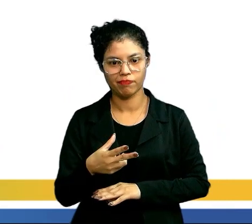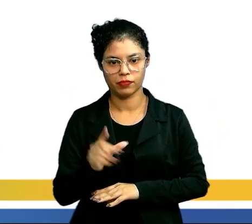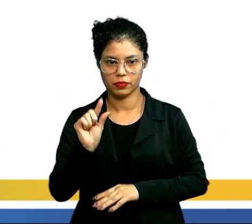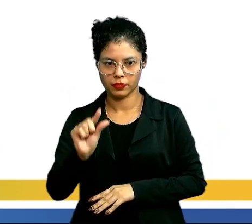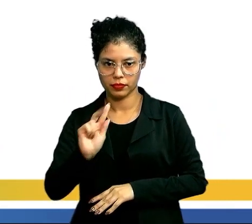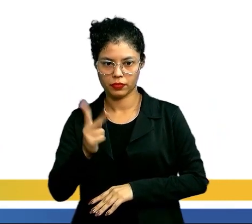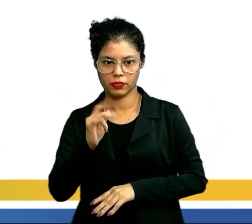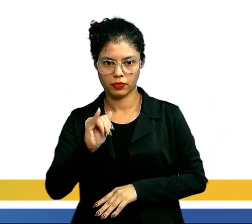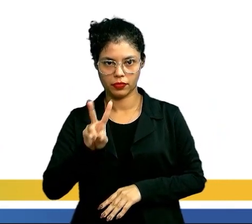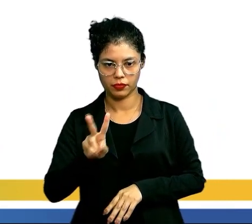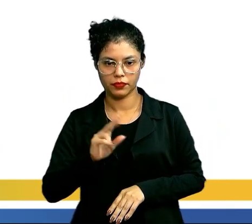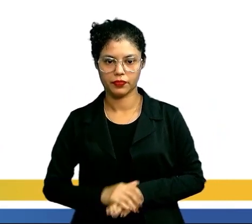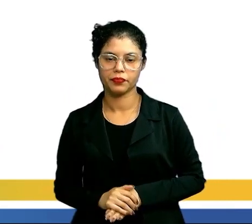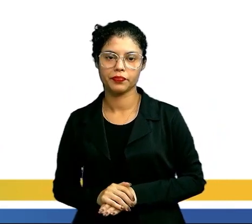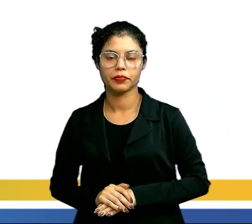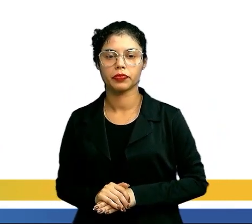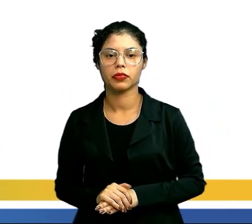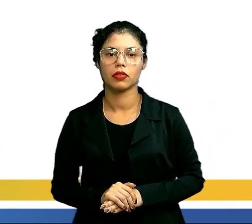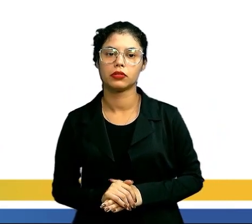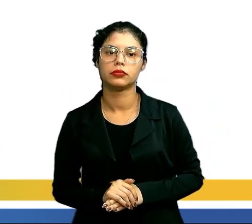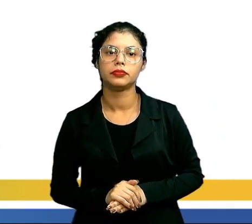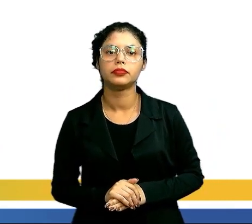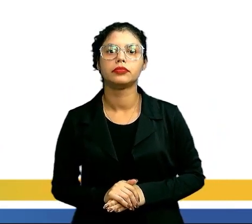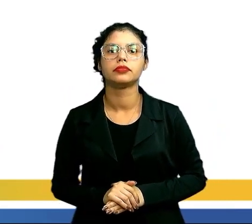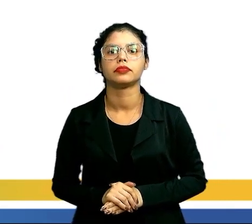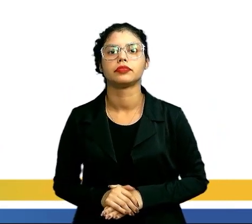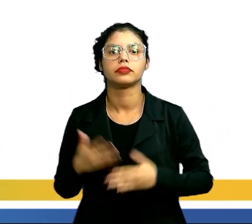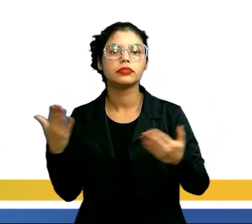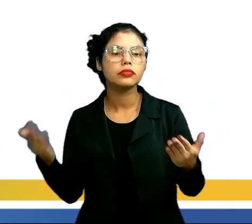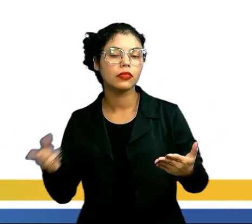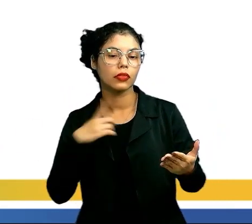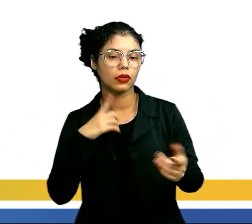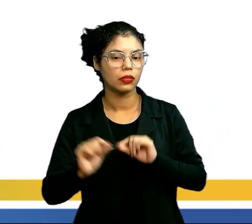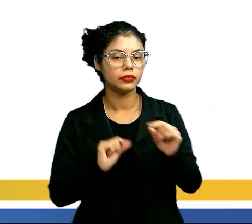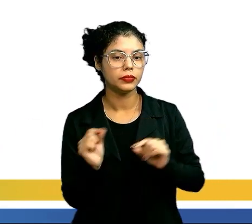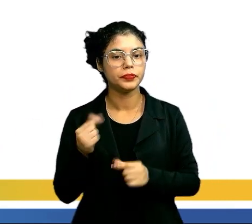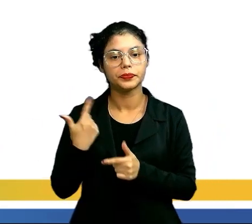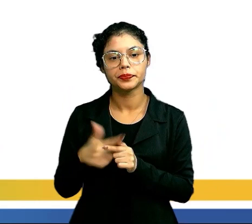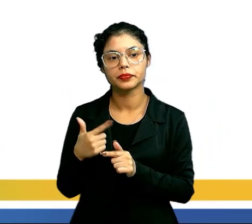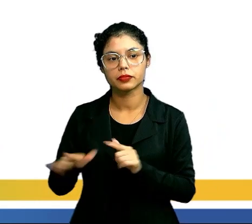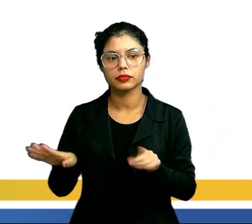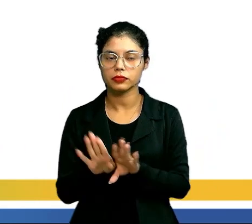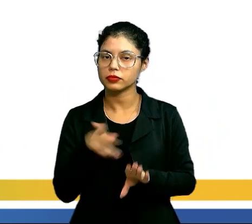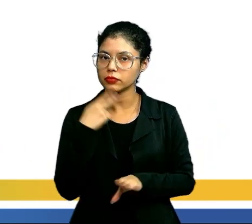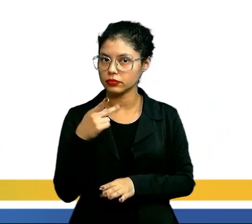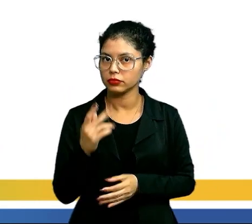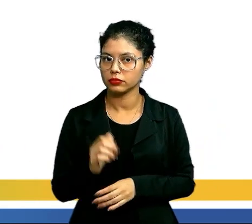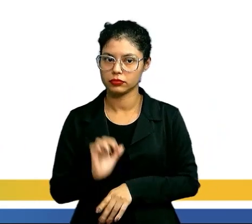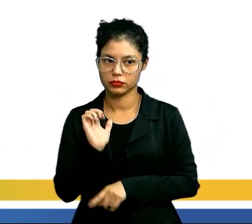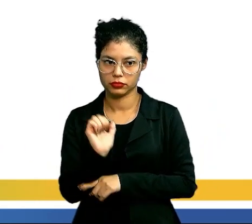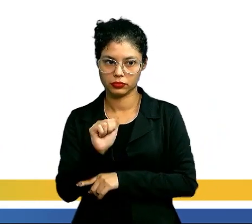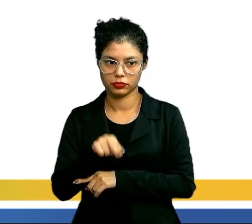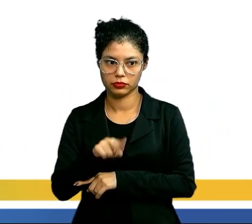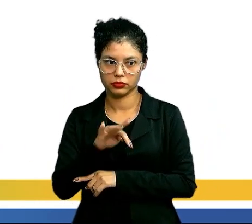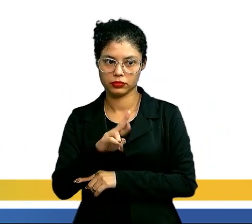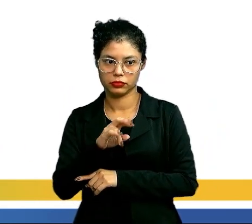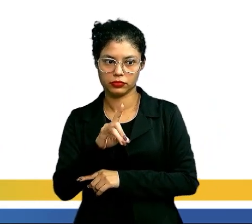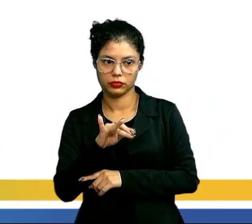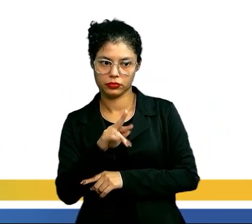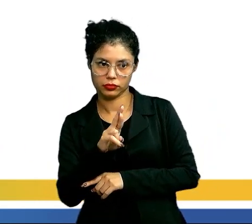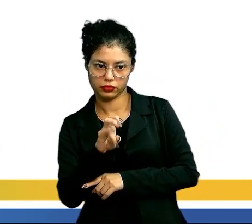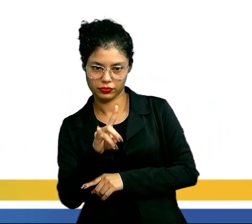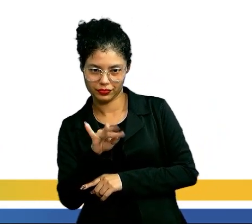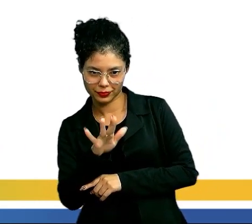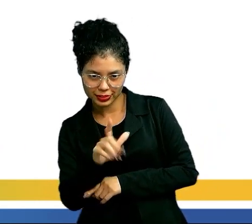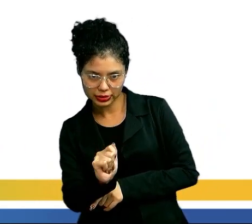da HIV que pode aí infectar, né, outras pessoas. Uma situação também que eu falei é o antirretroviral, que